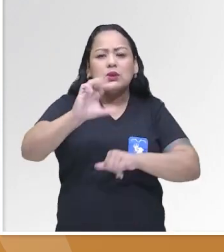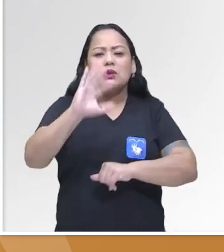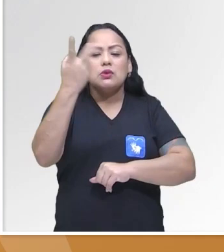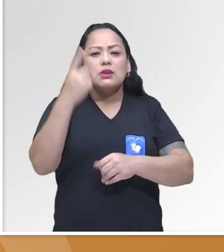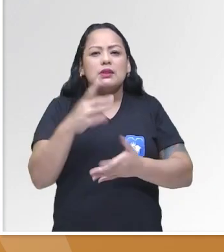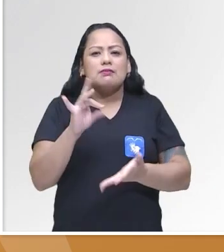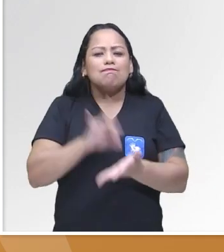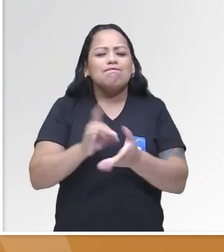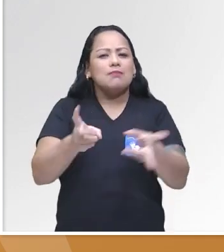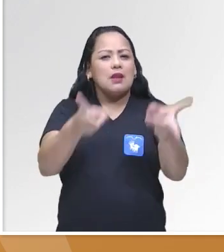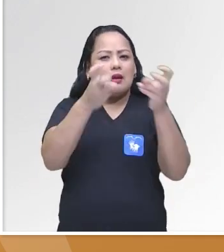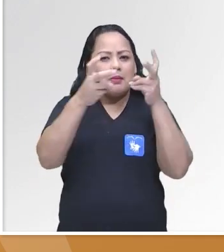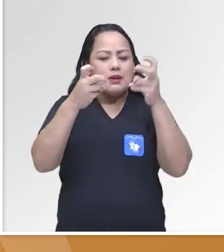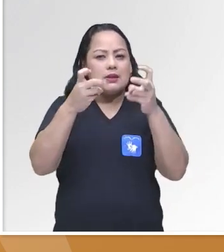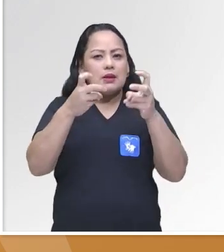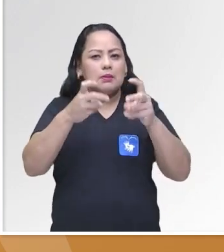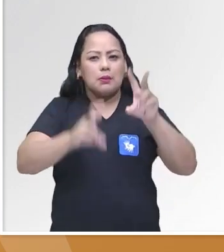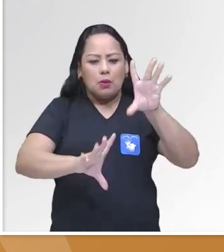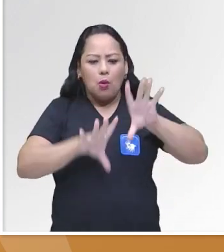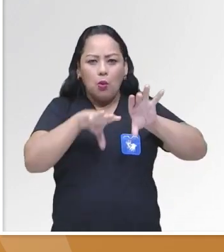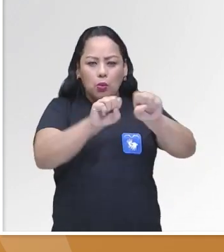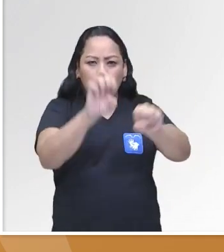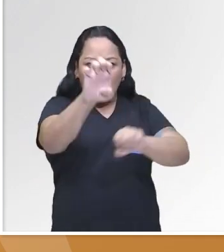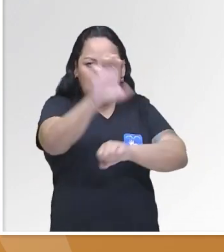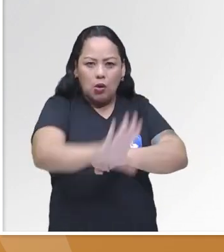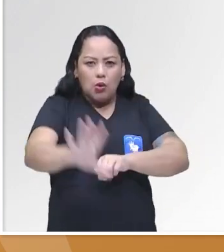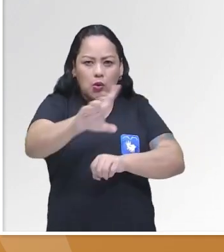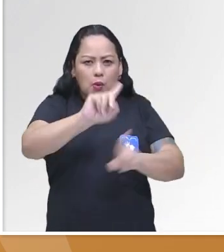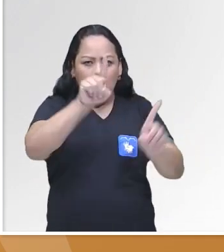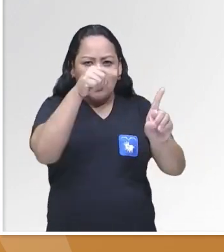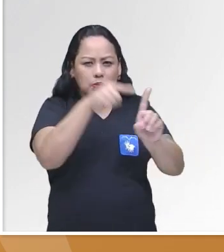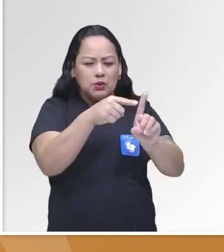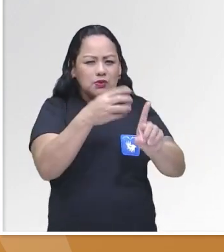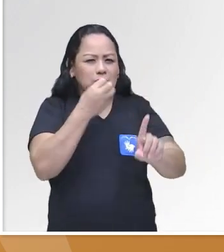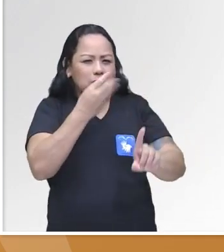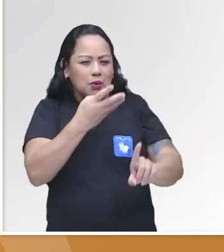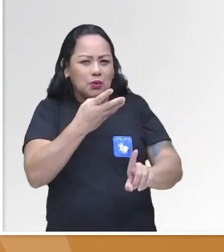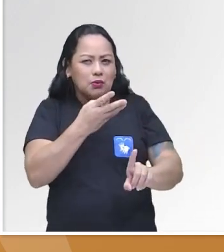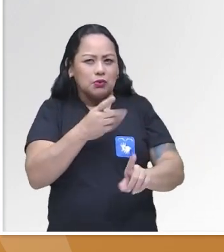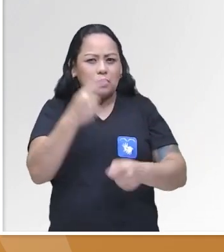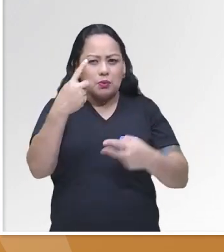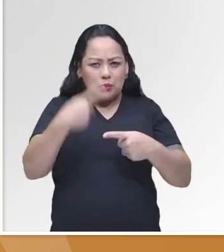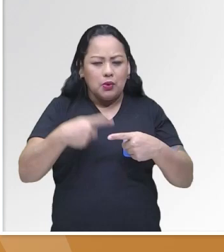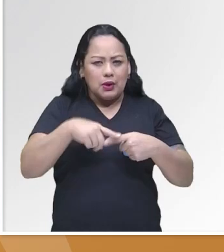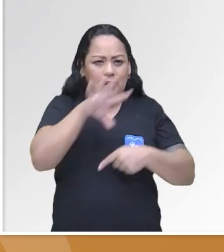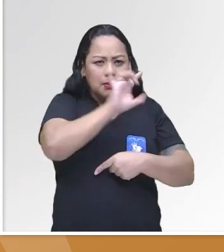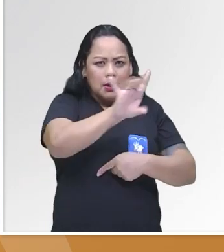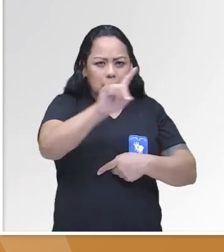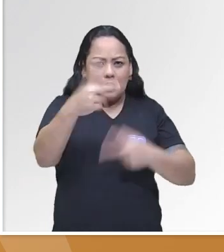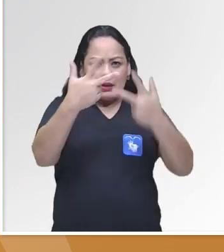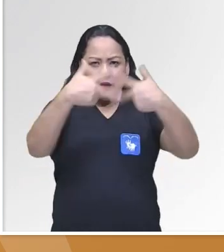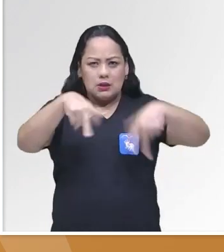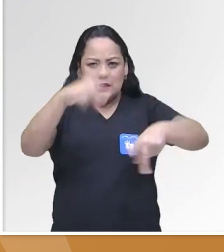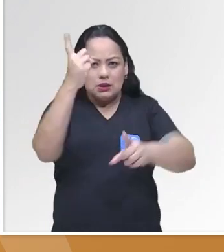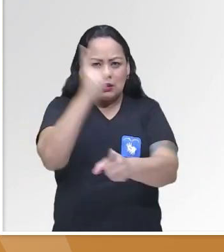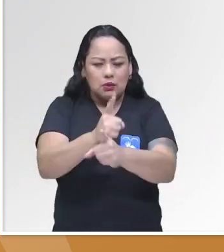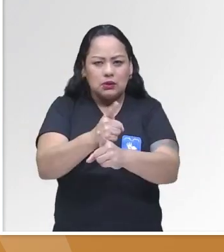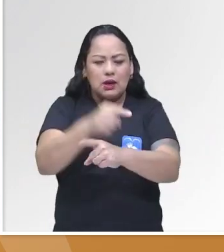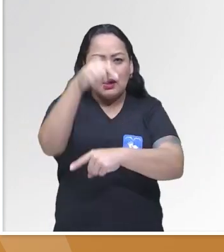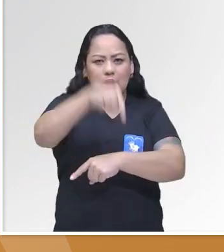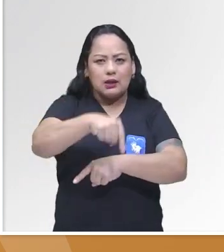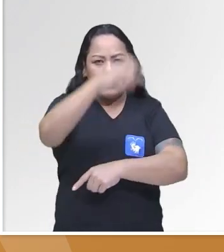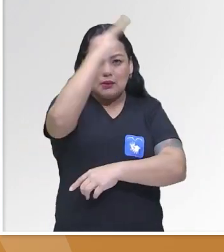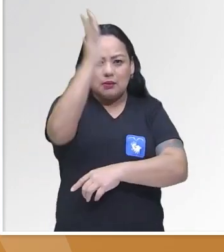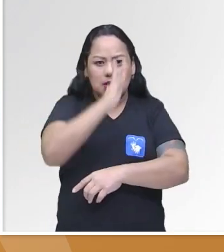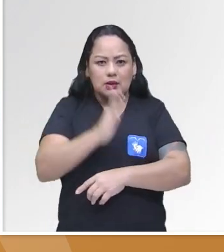que, na verdade, o colonizador ele não tinha boas intenções para com as etnias que foram encontradas aqui. Na verdade,